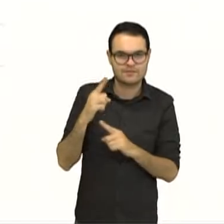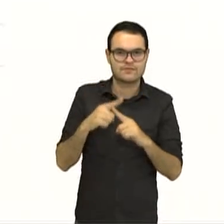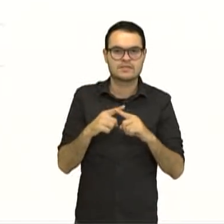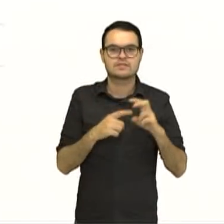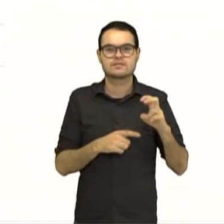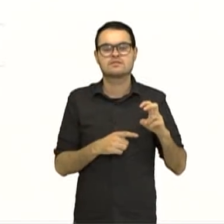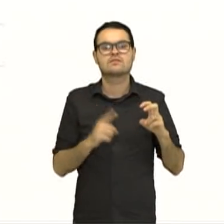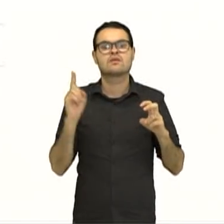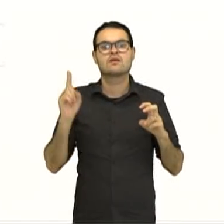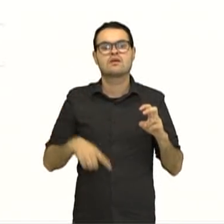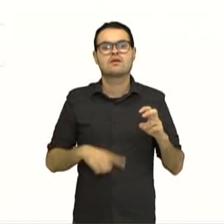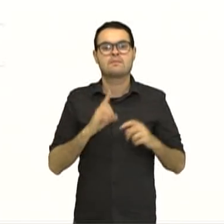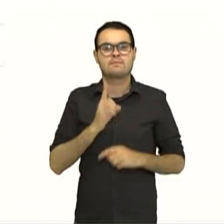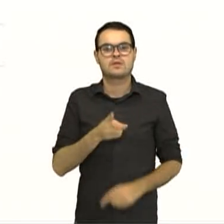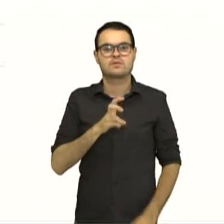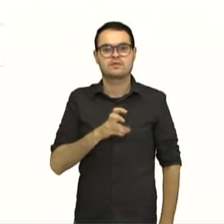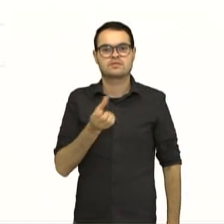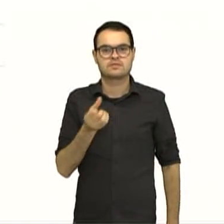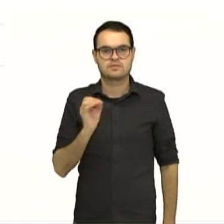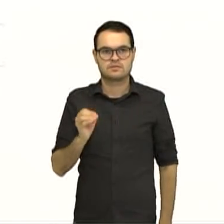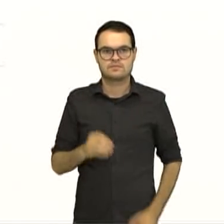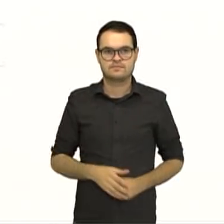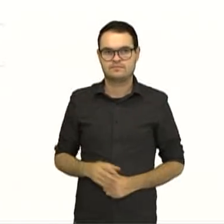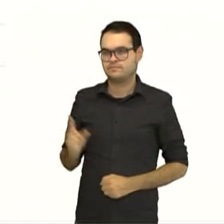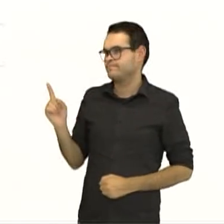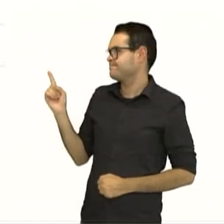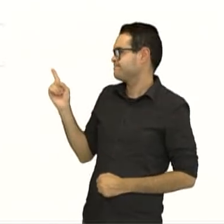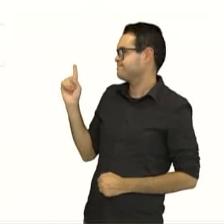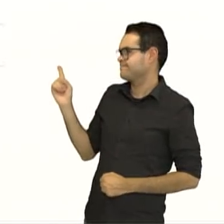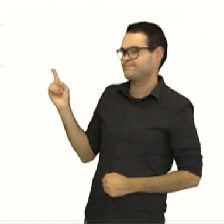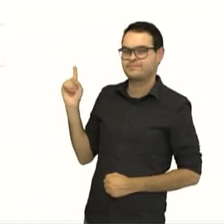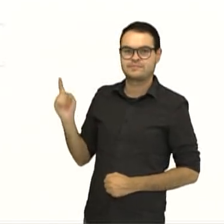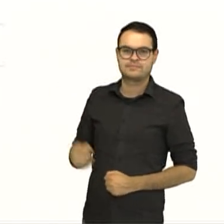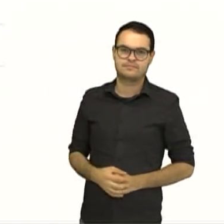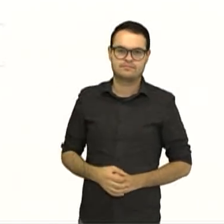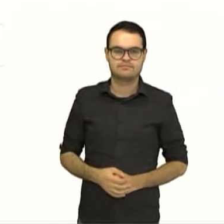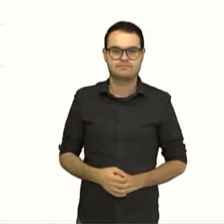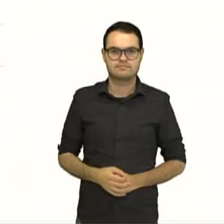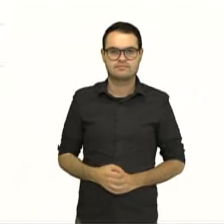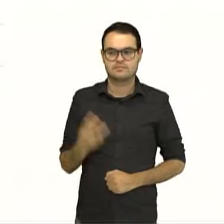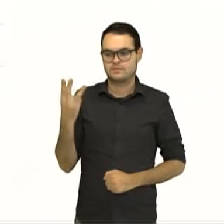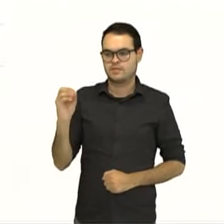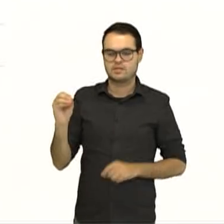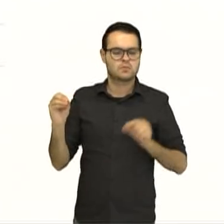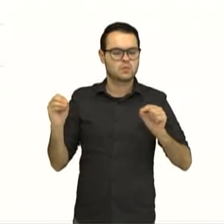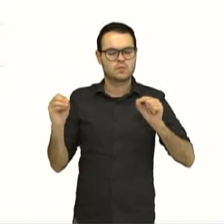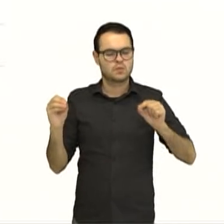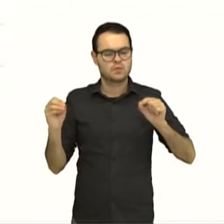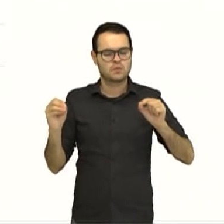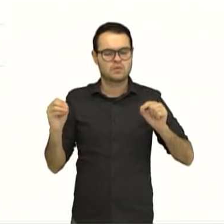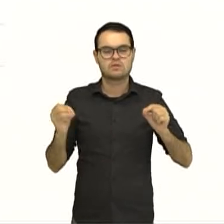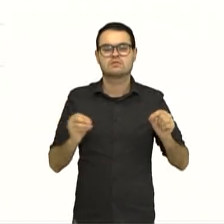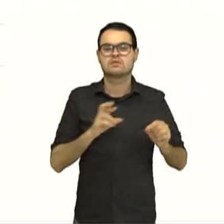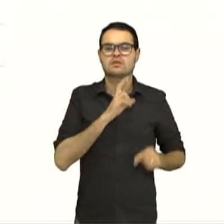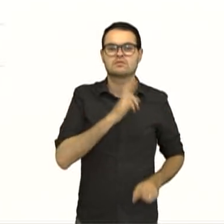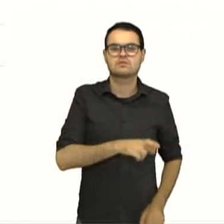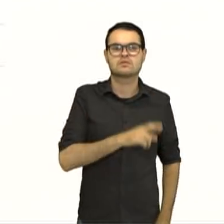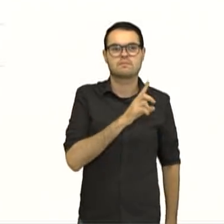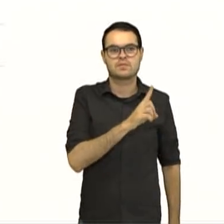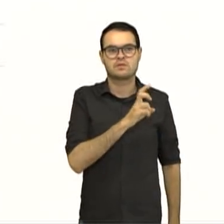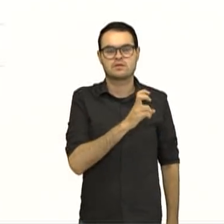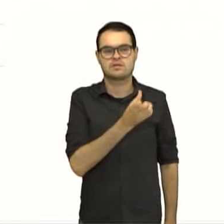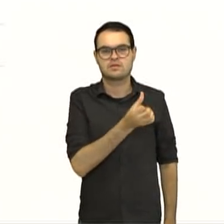dar 1.560. Se eu juntar o 6 vezes 5, vai dar 30. 30 vezes quem dá 1.560?